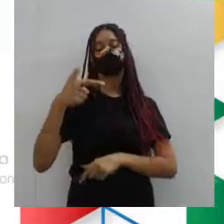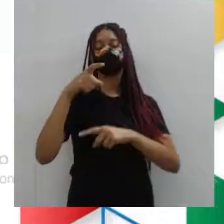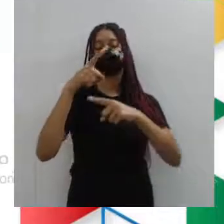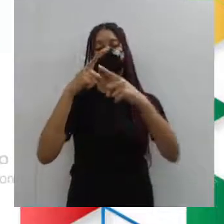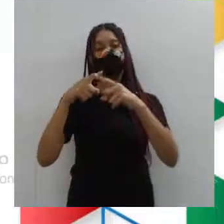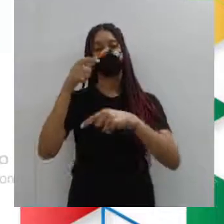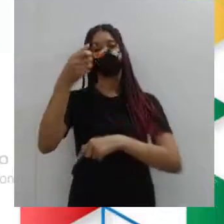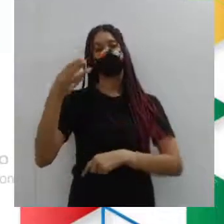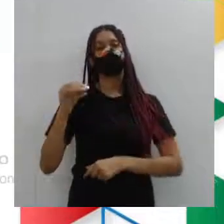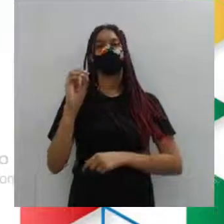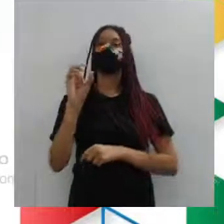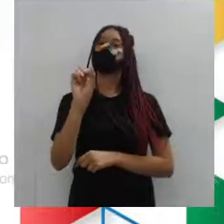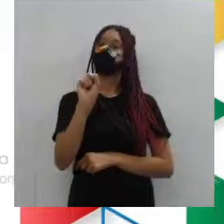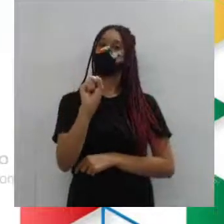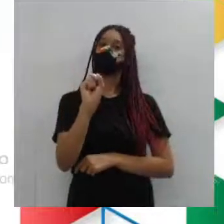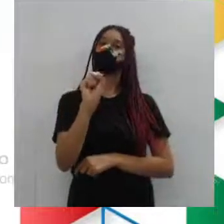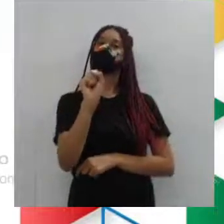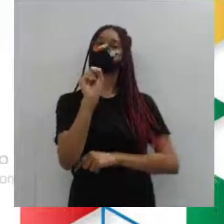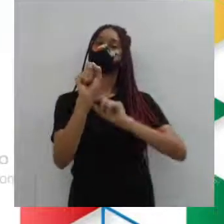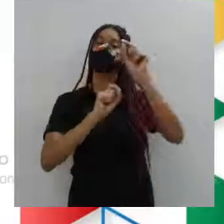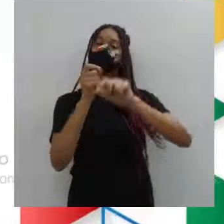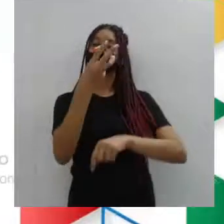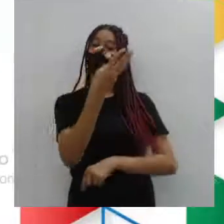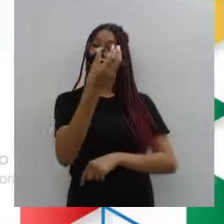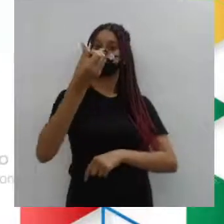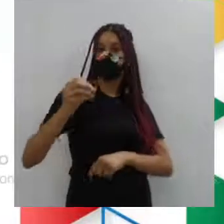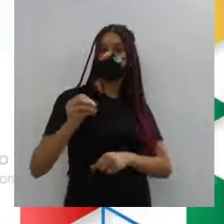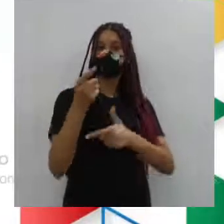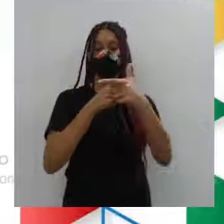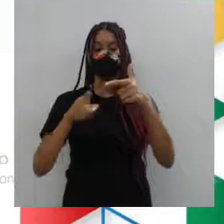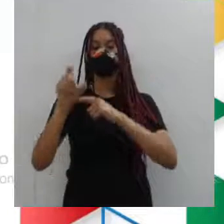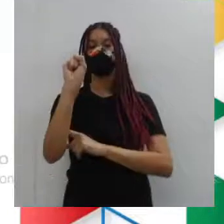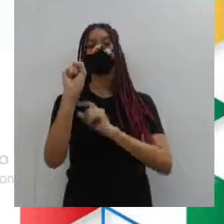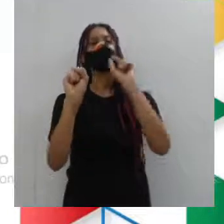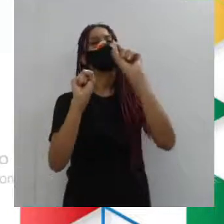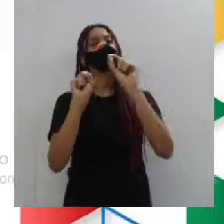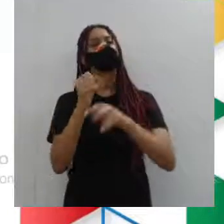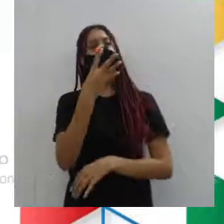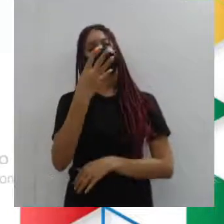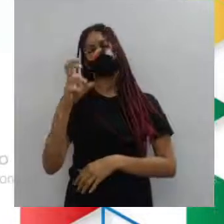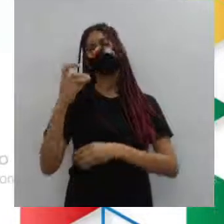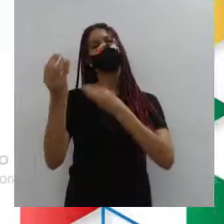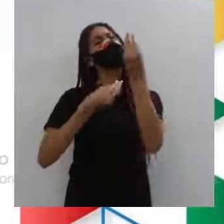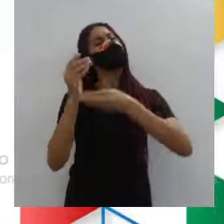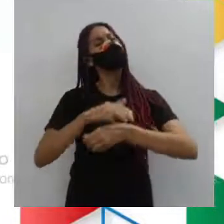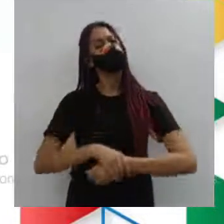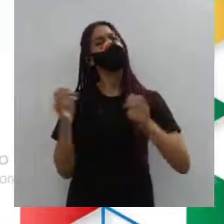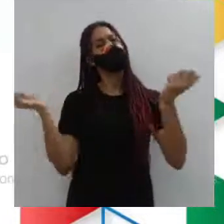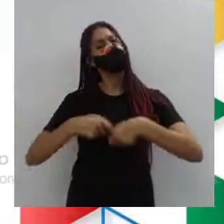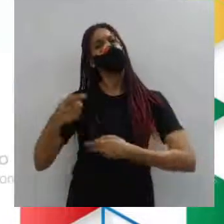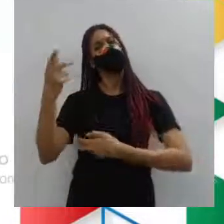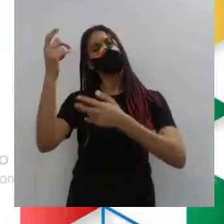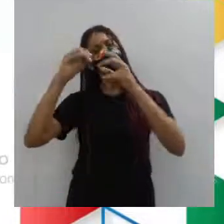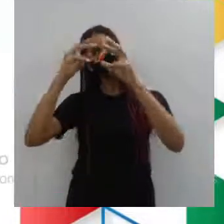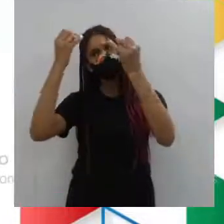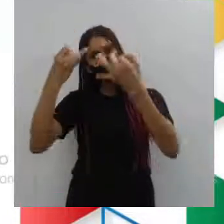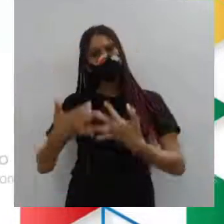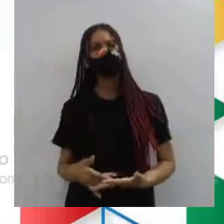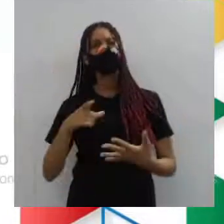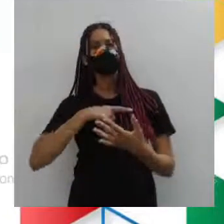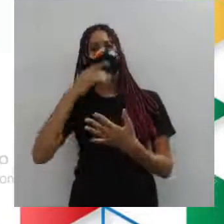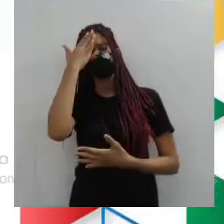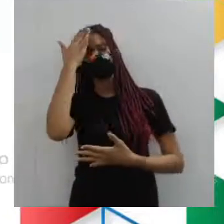igual a 360. 360 dividido por 8 dava 45. Como é que pode? Me explica. Tem lógica